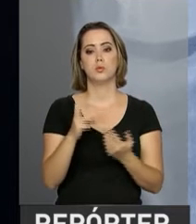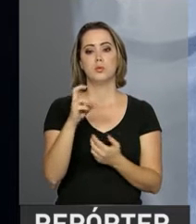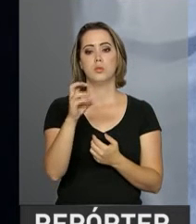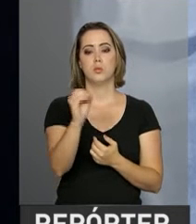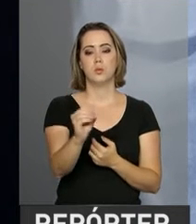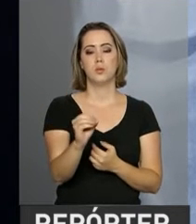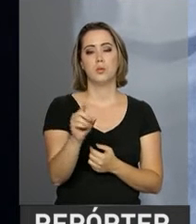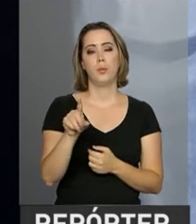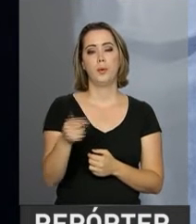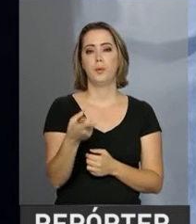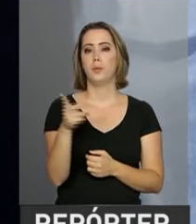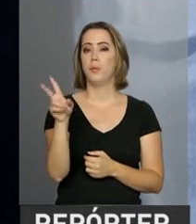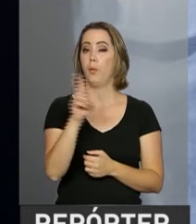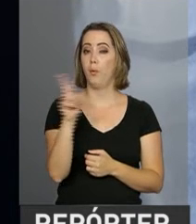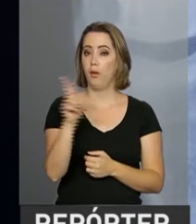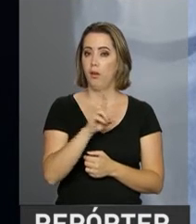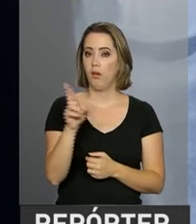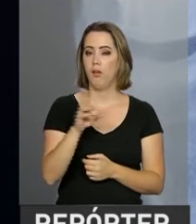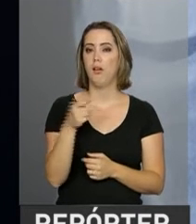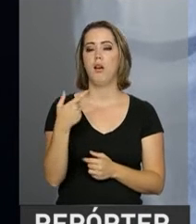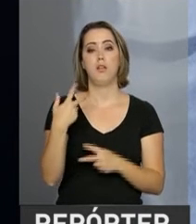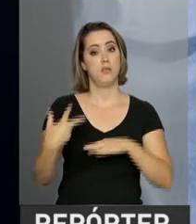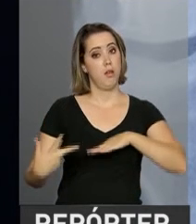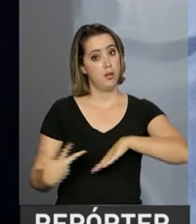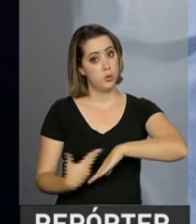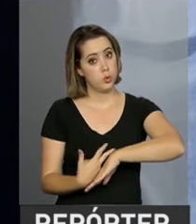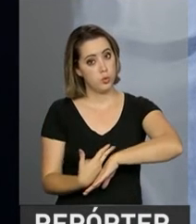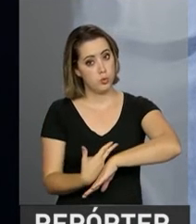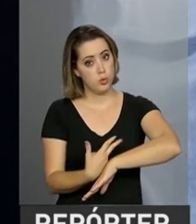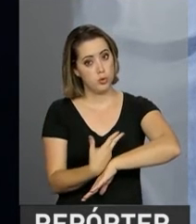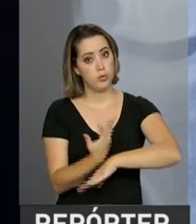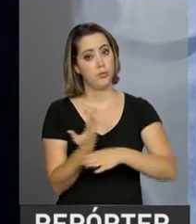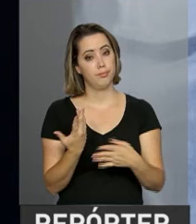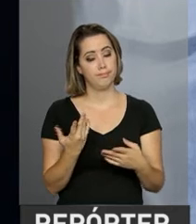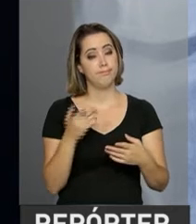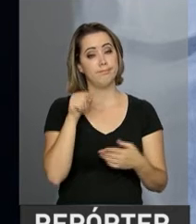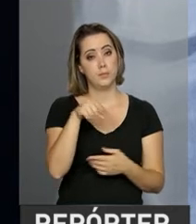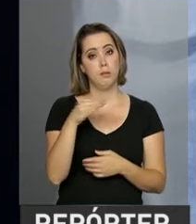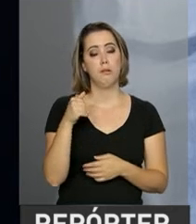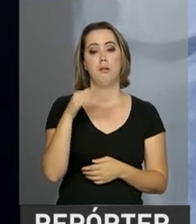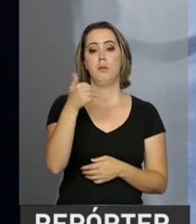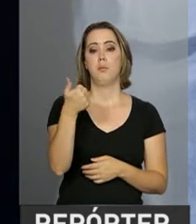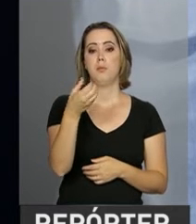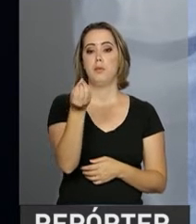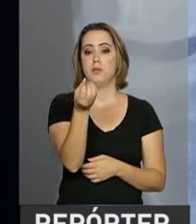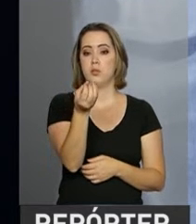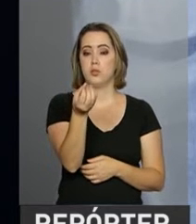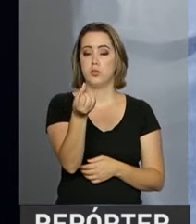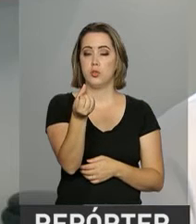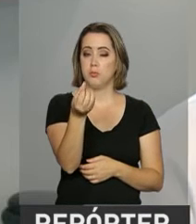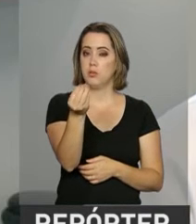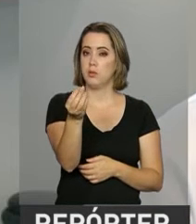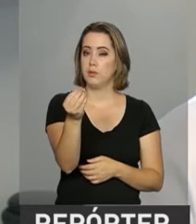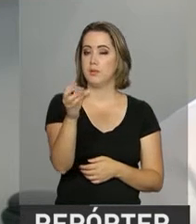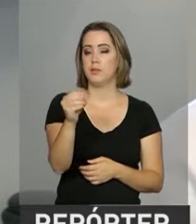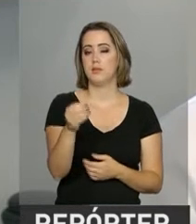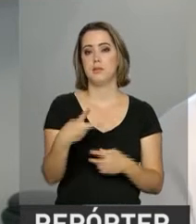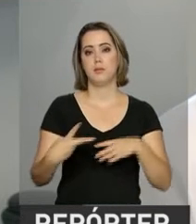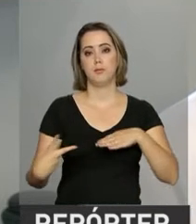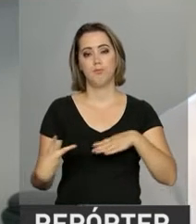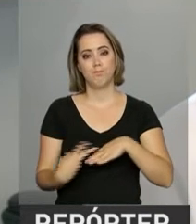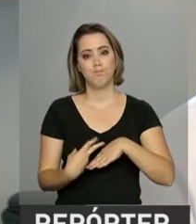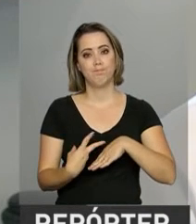50 mil reais só em 2016 o evento realizou mais de mil e 600 cirurgias de joelho 43